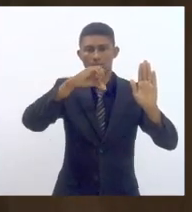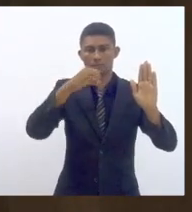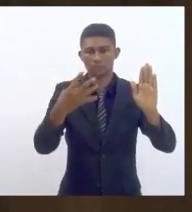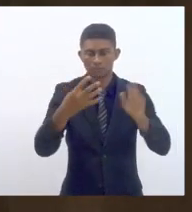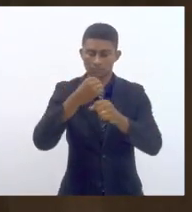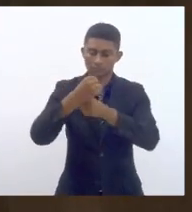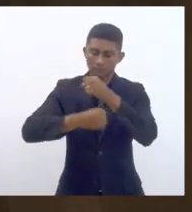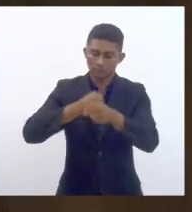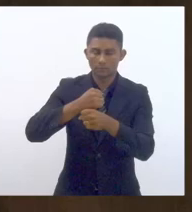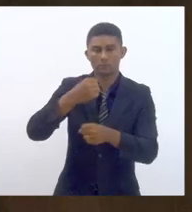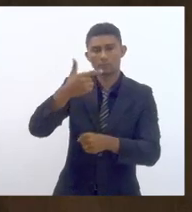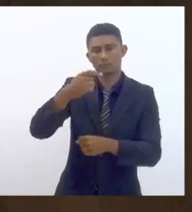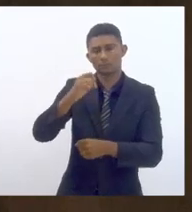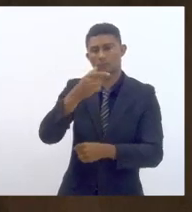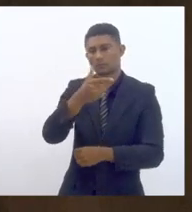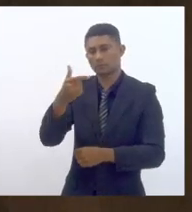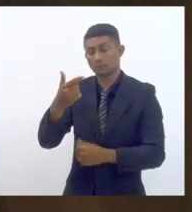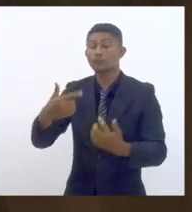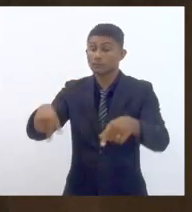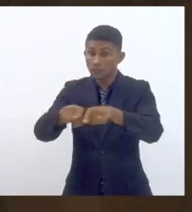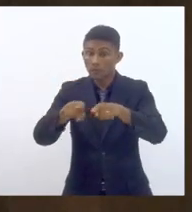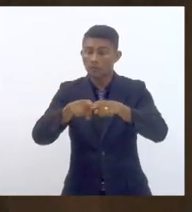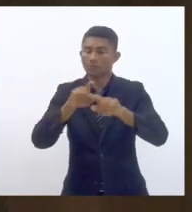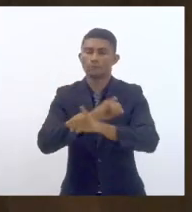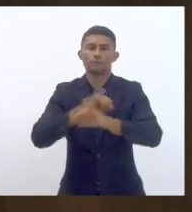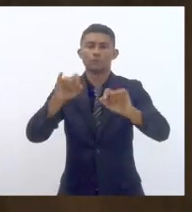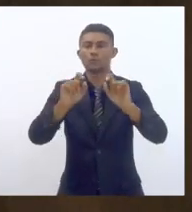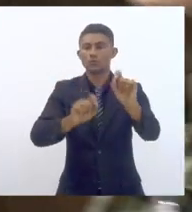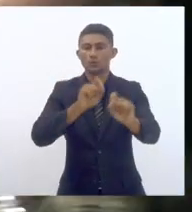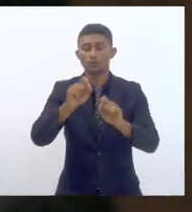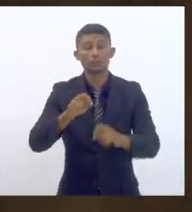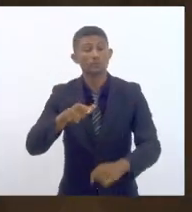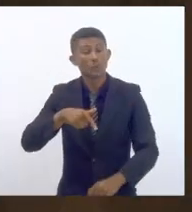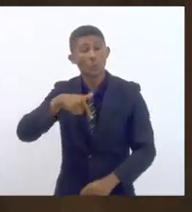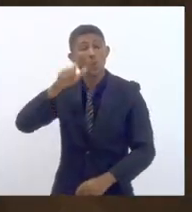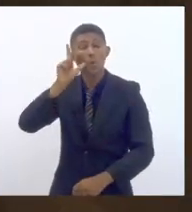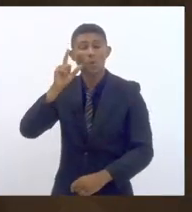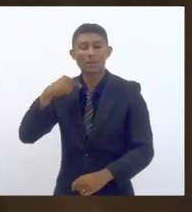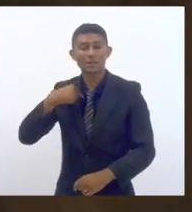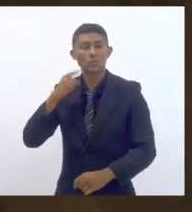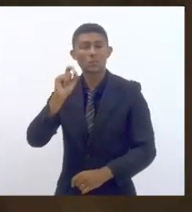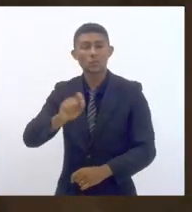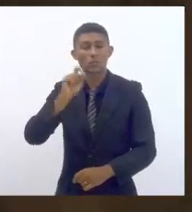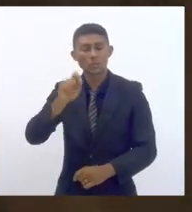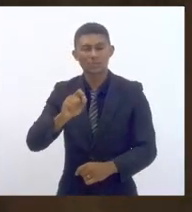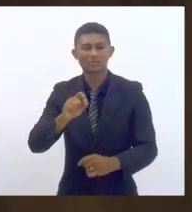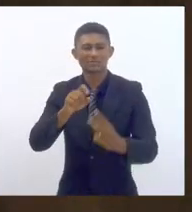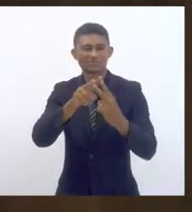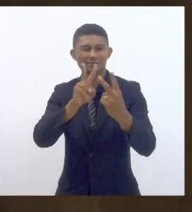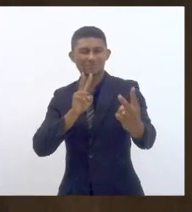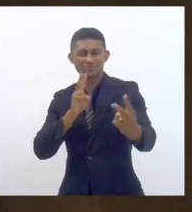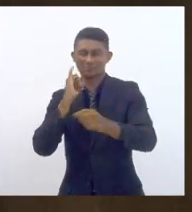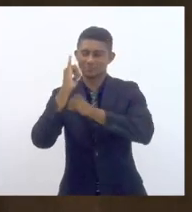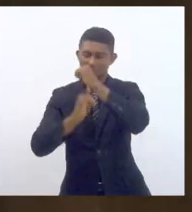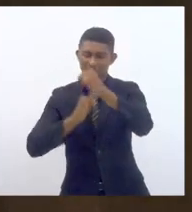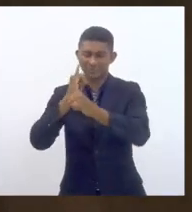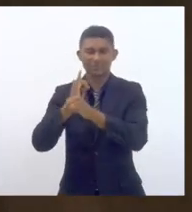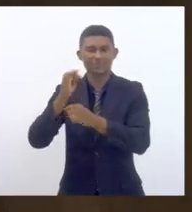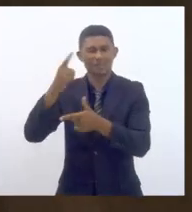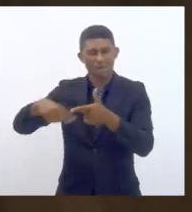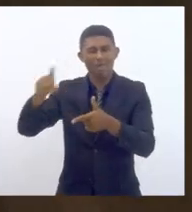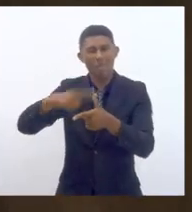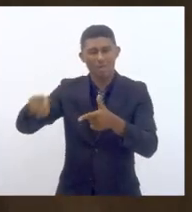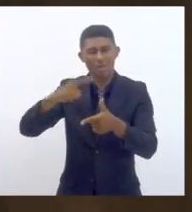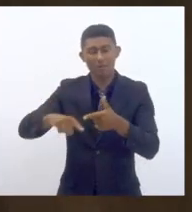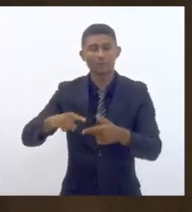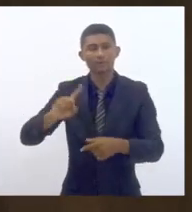1394/2022. Quero também deixar registrado, presidente, ontem eu tive um problema na minha conexão remota e daqui a pouco vou para